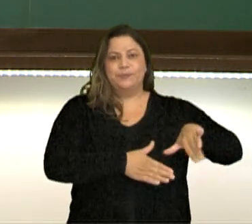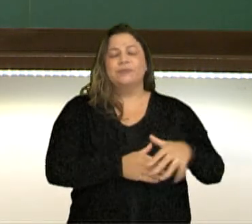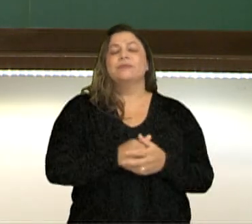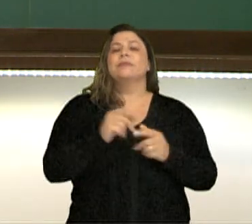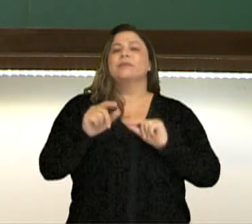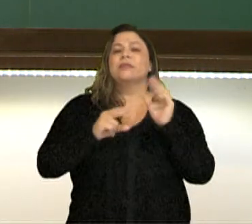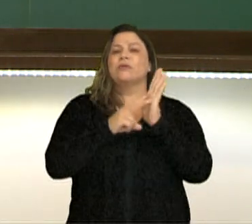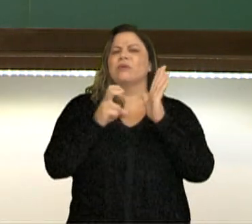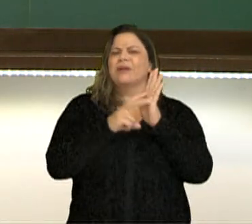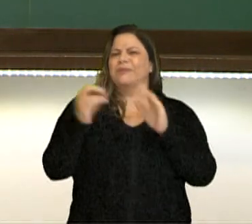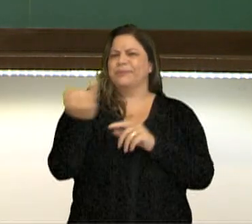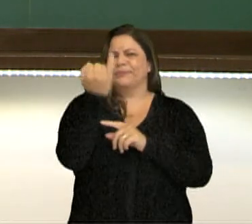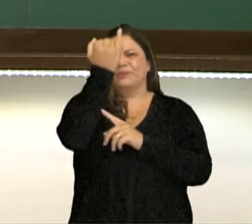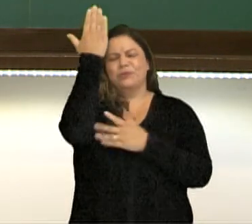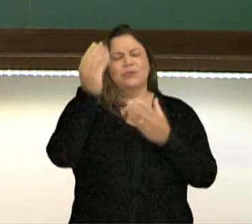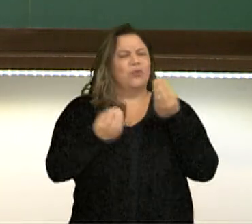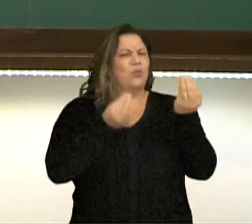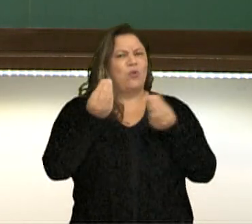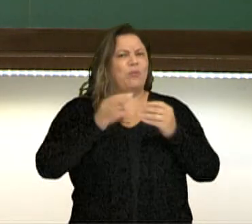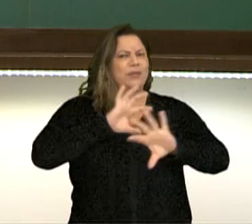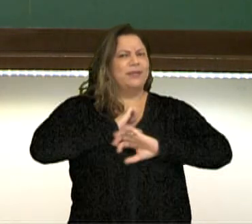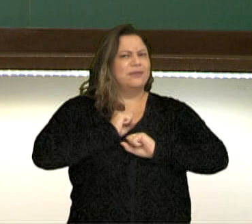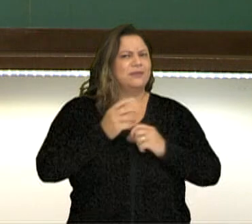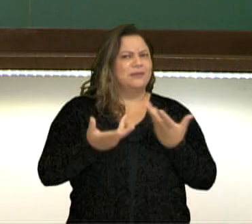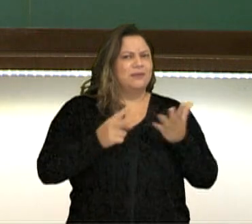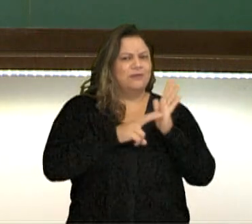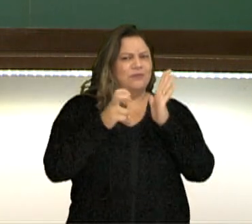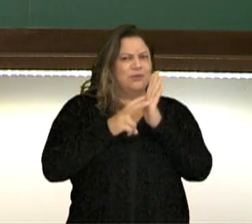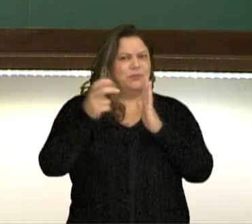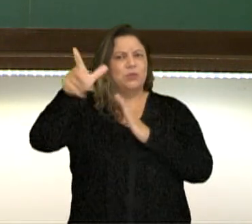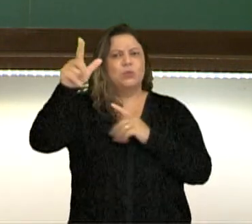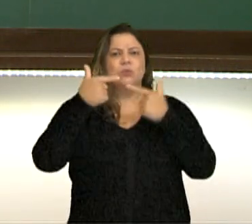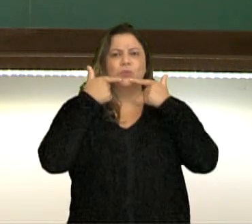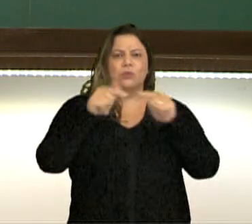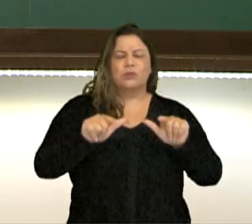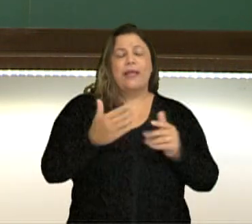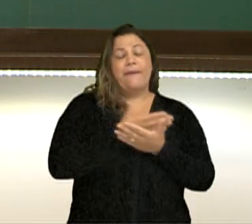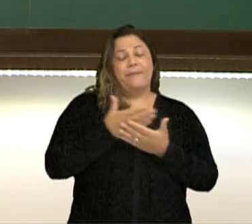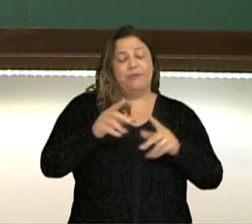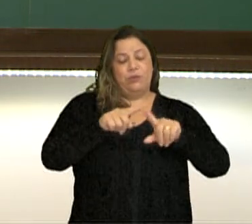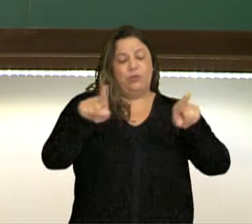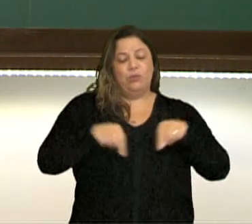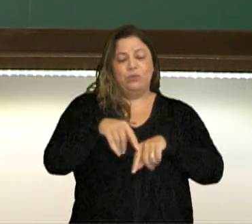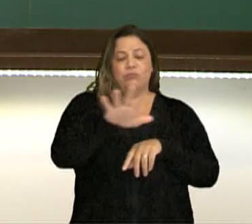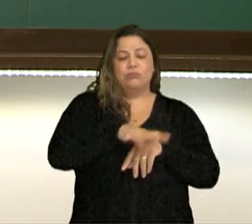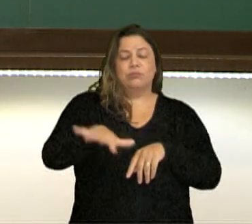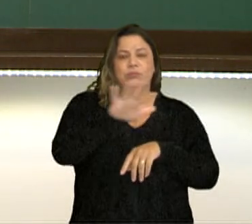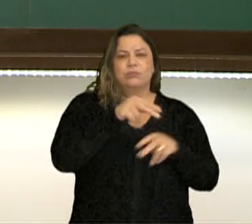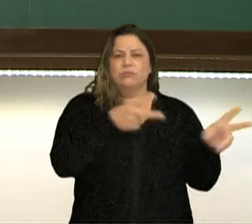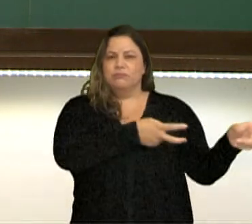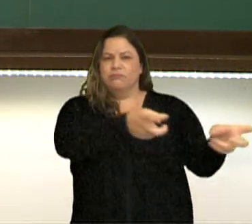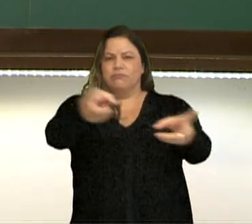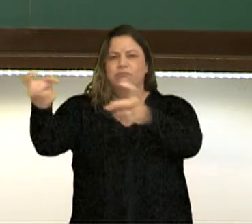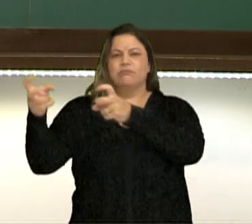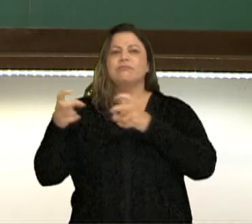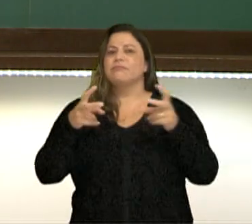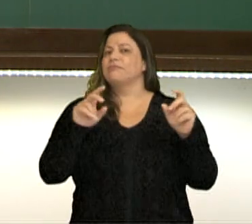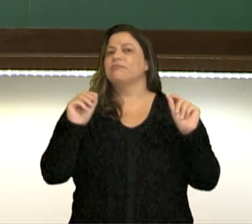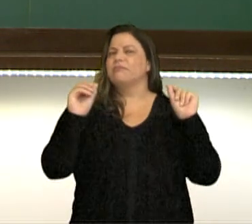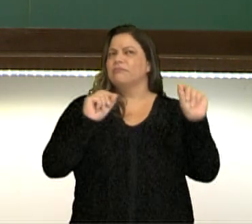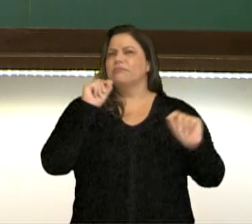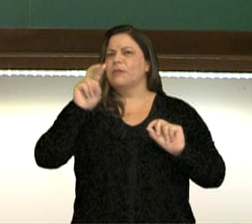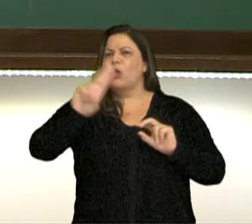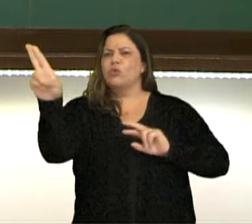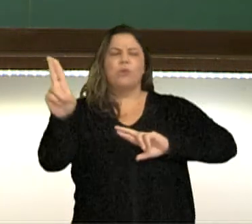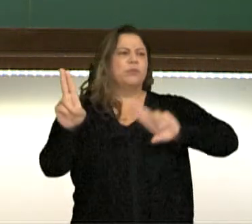gente adquire vocabulário em uma outra língua? Primeiro, começa no teu espaço. Vai olhando tudo que você tem ao redor. Vai colocando o nome